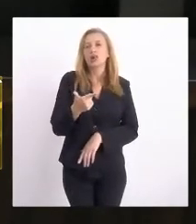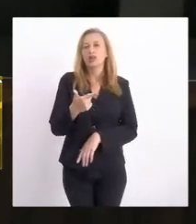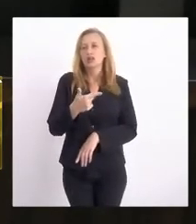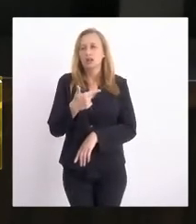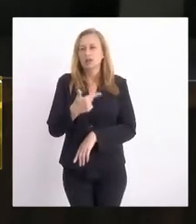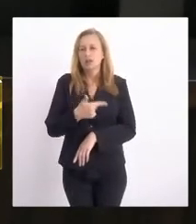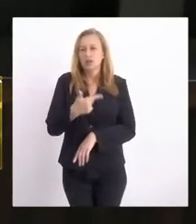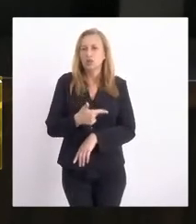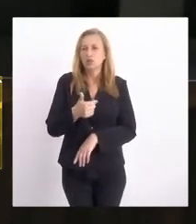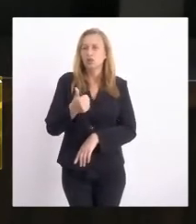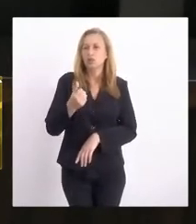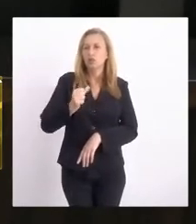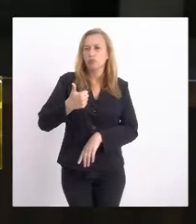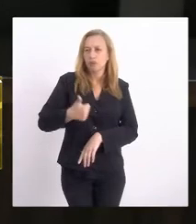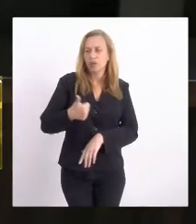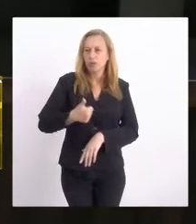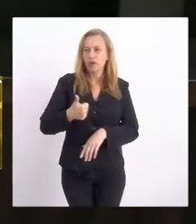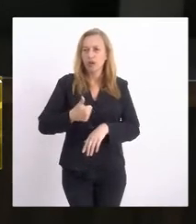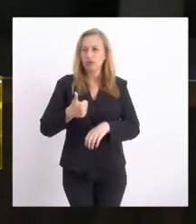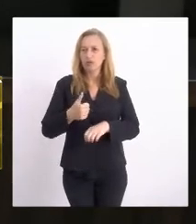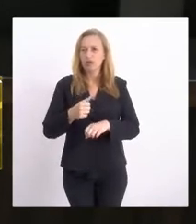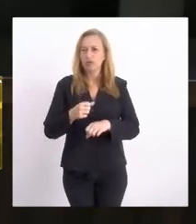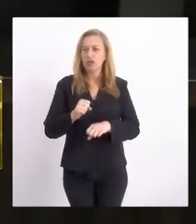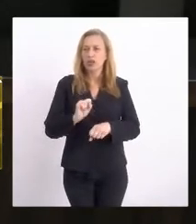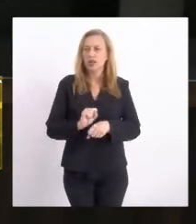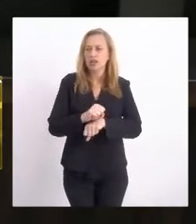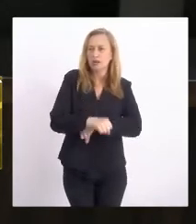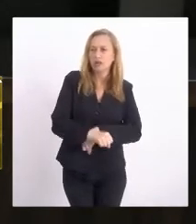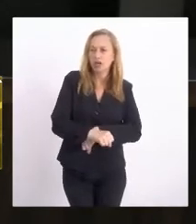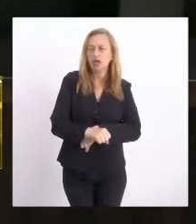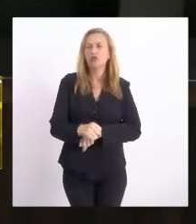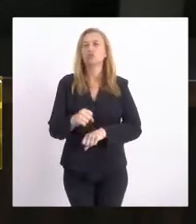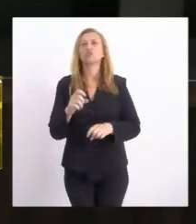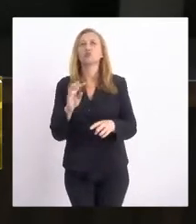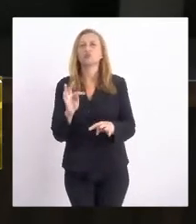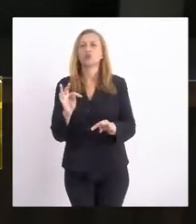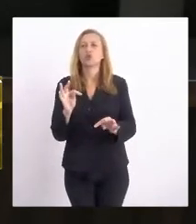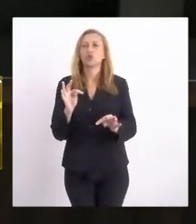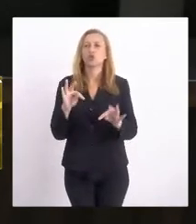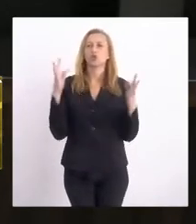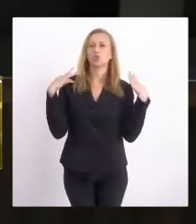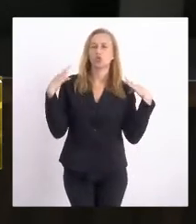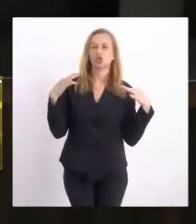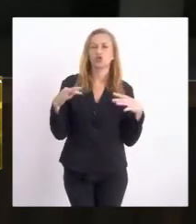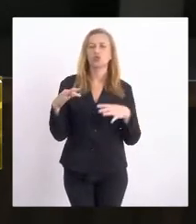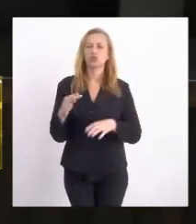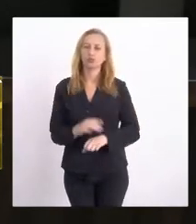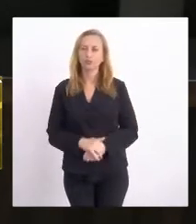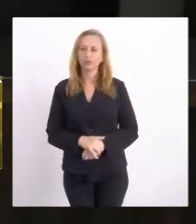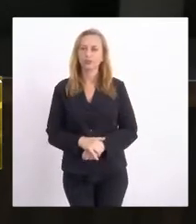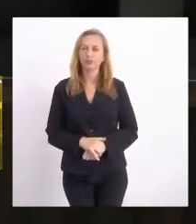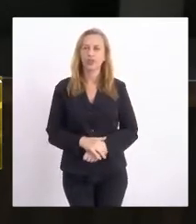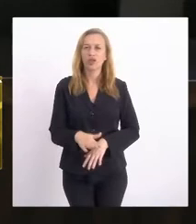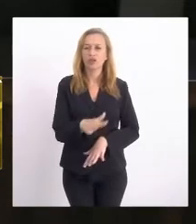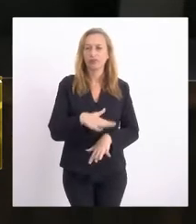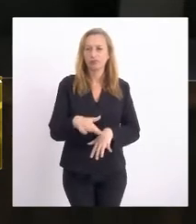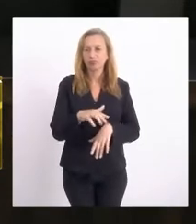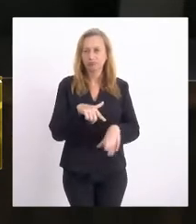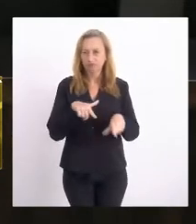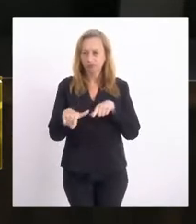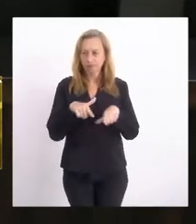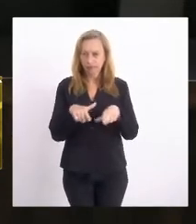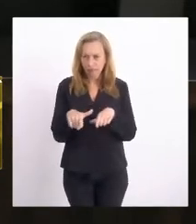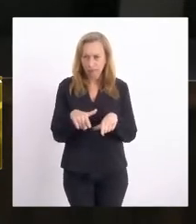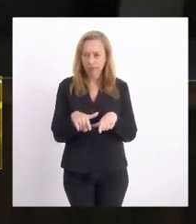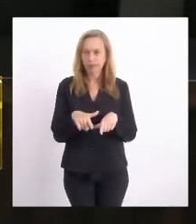1º seminário de articulação institucional do Turismo Fluminense pela natureza dos serviços envolvidos